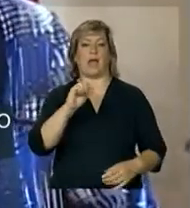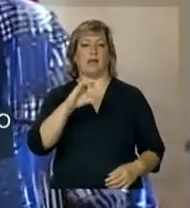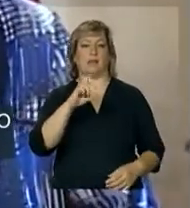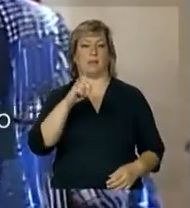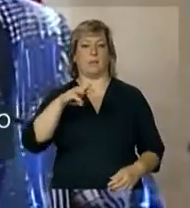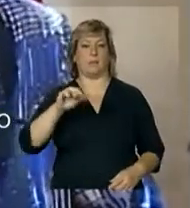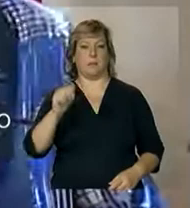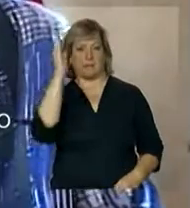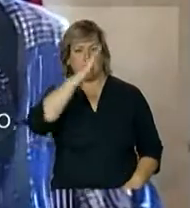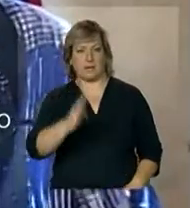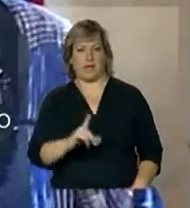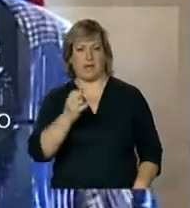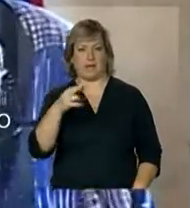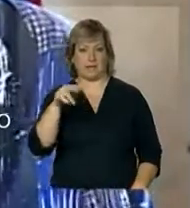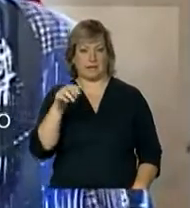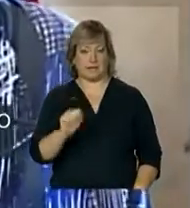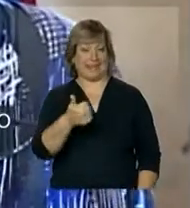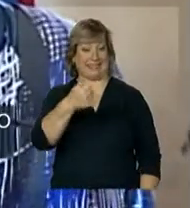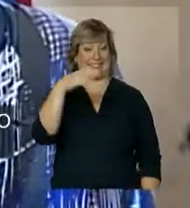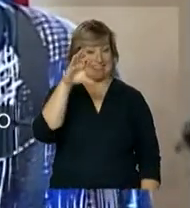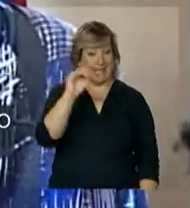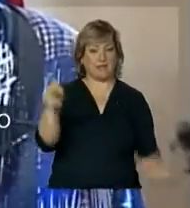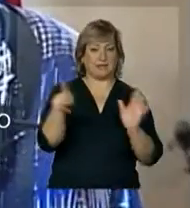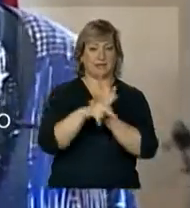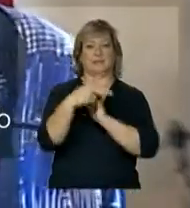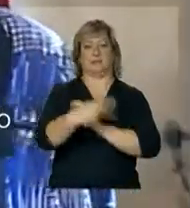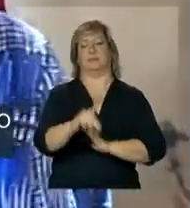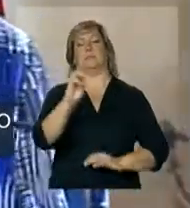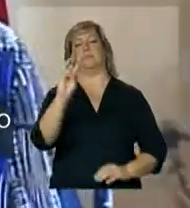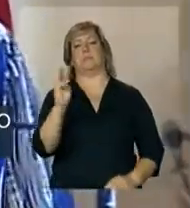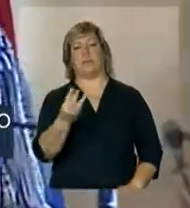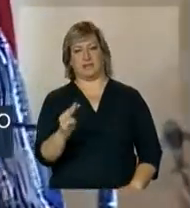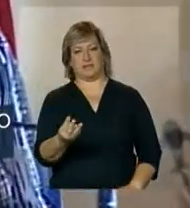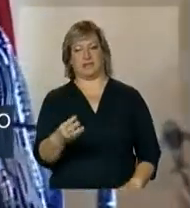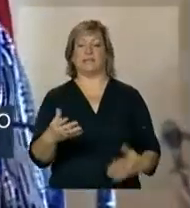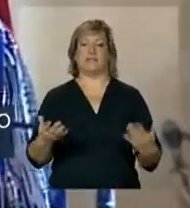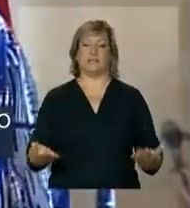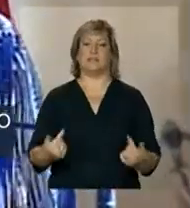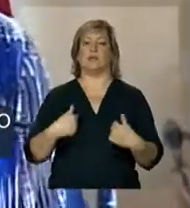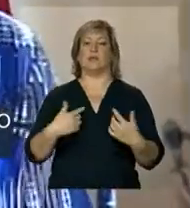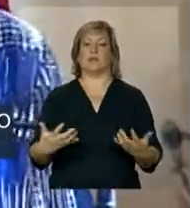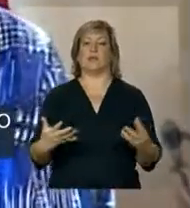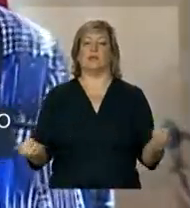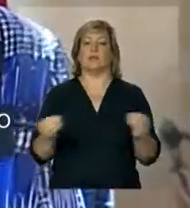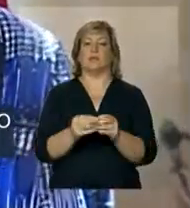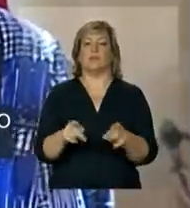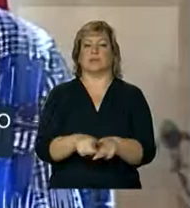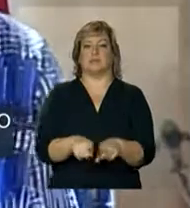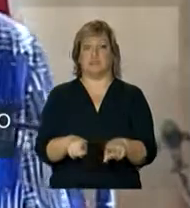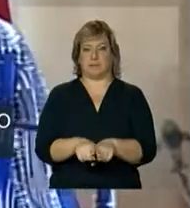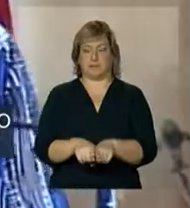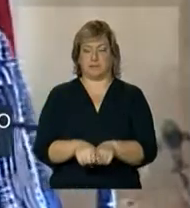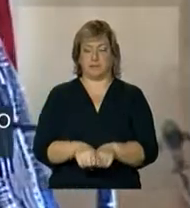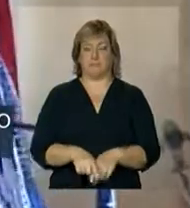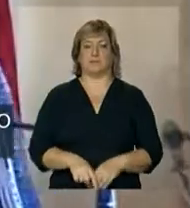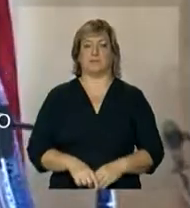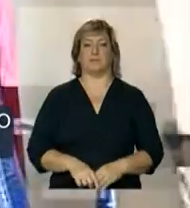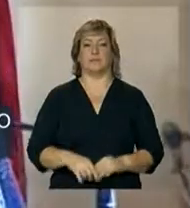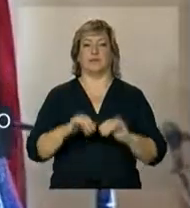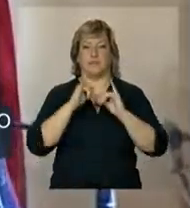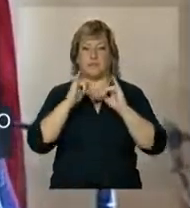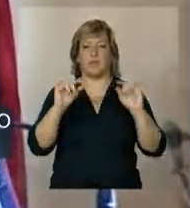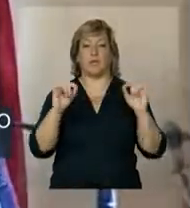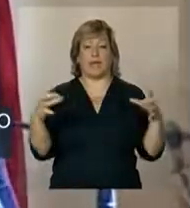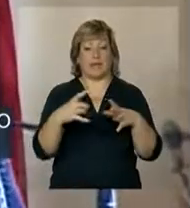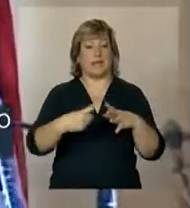de Letras, 10 eram do Maranhão. E eu queria acrescentar que, entre